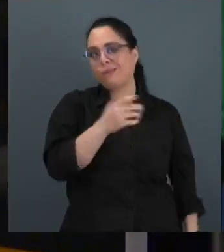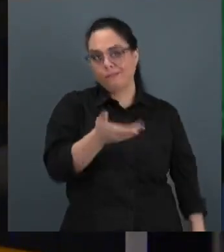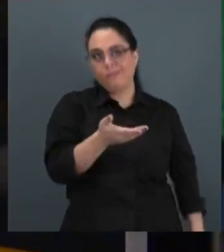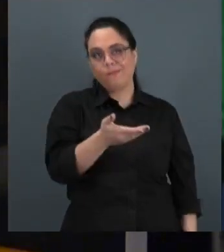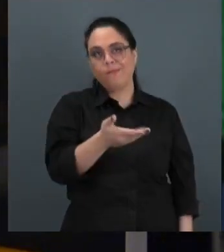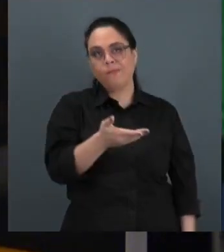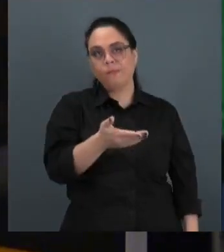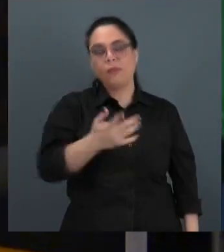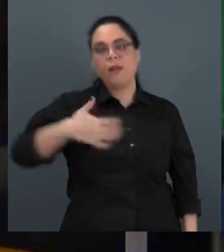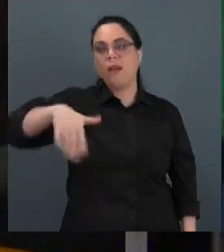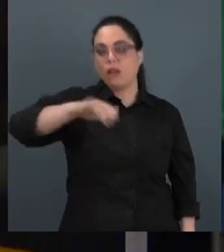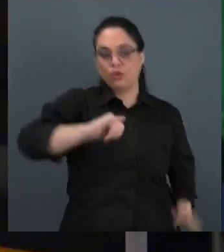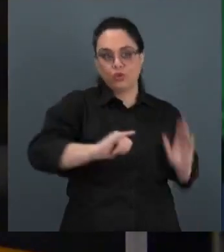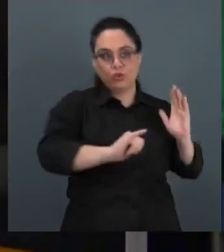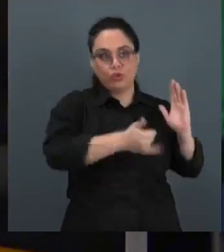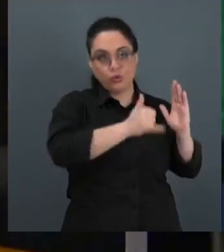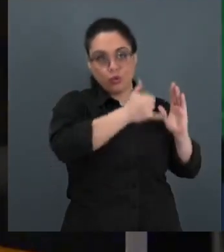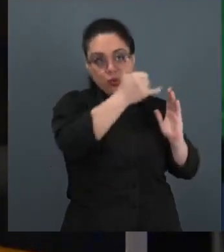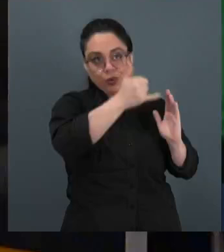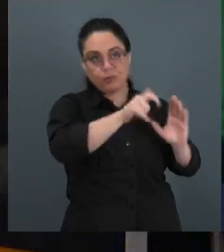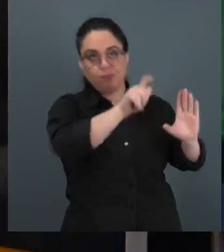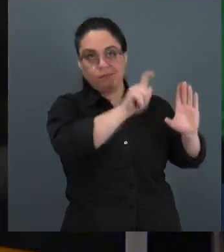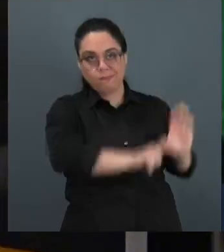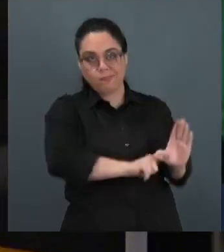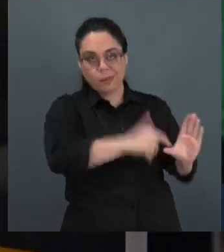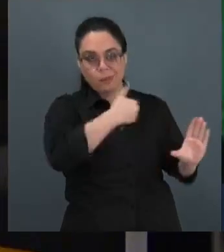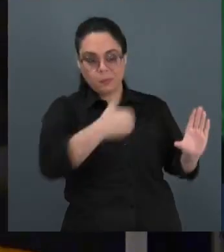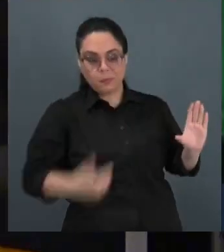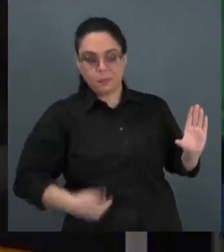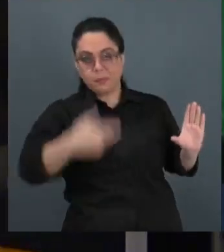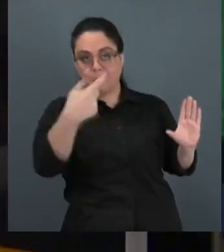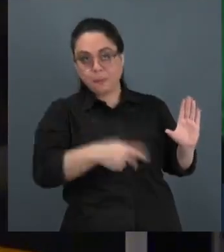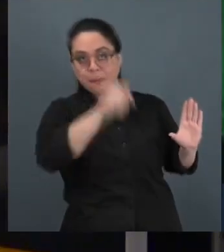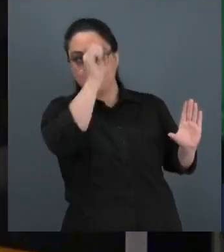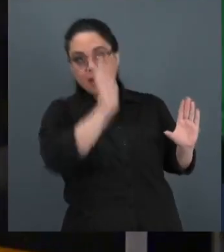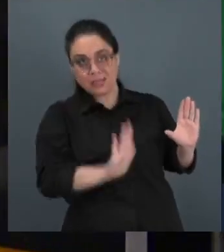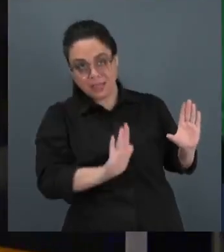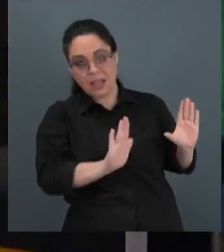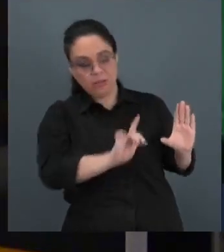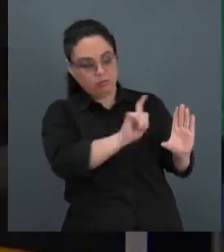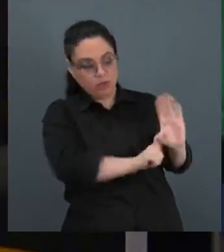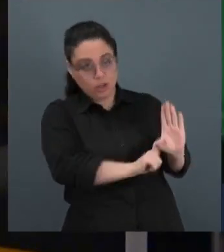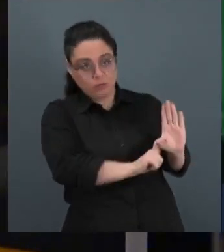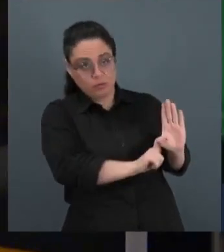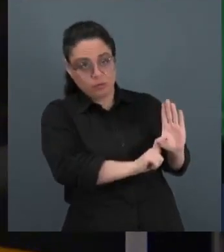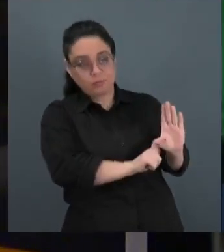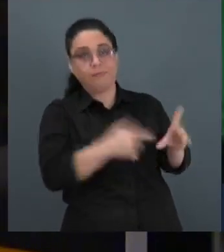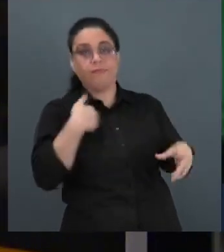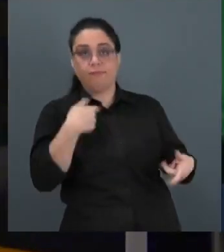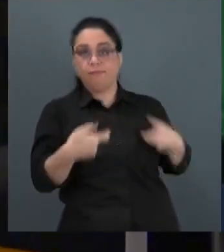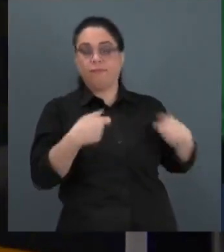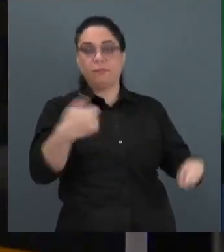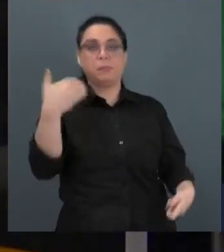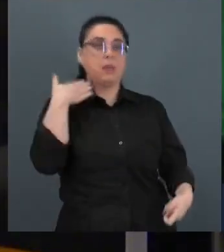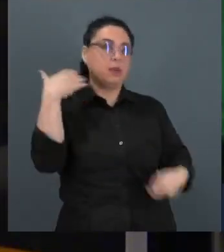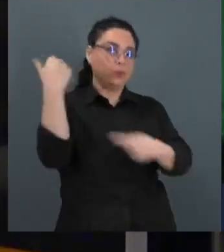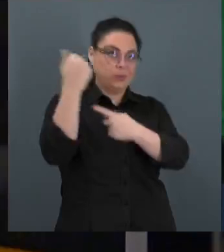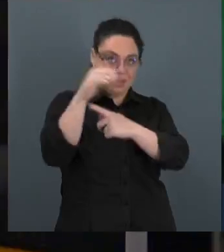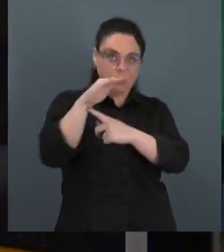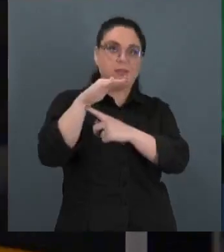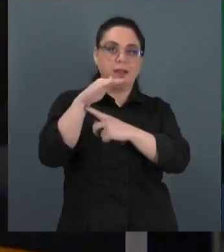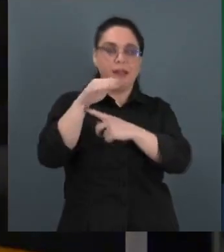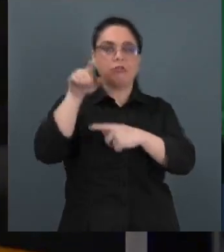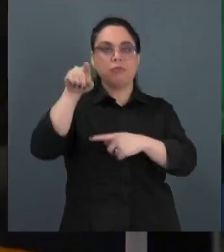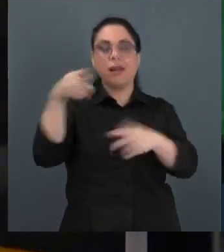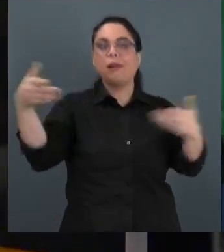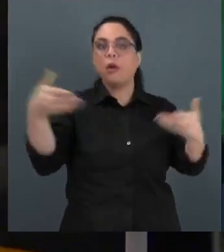os juros da dívida pública brasileira, que são regidos pelo Banco Central,